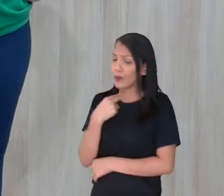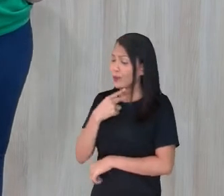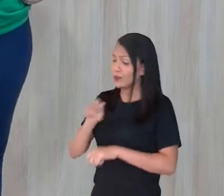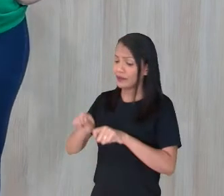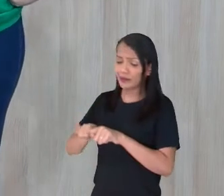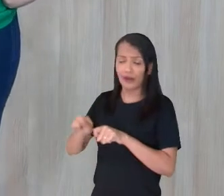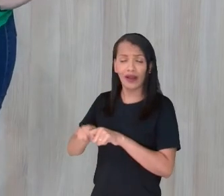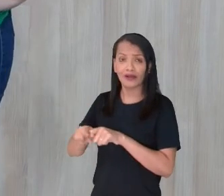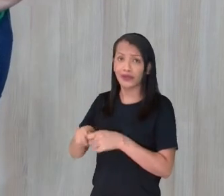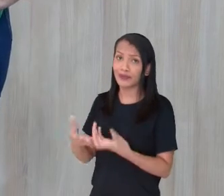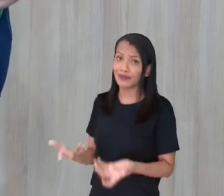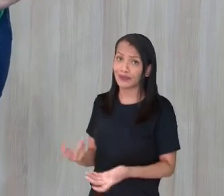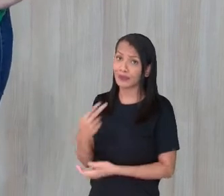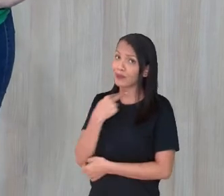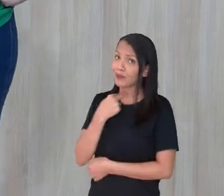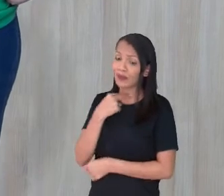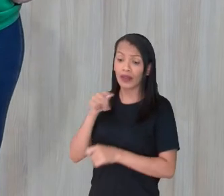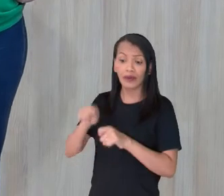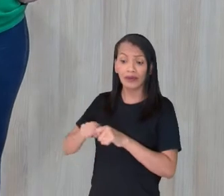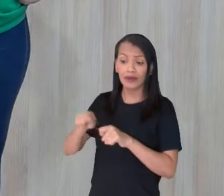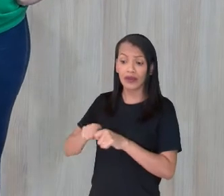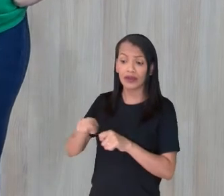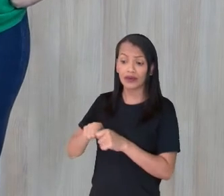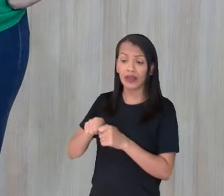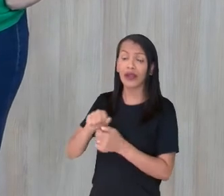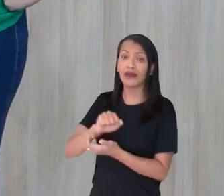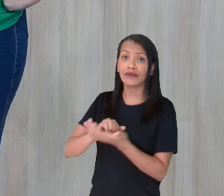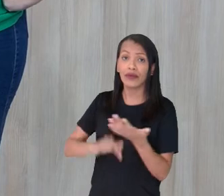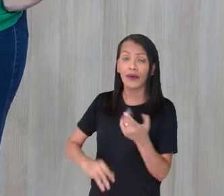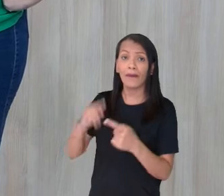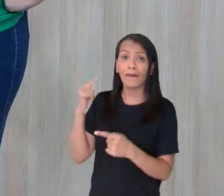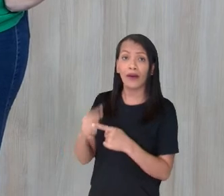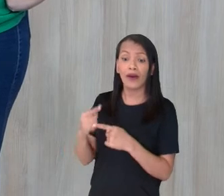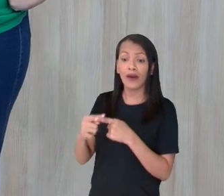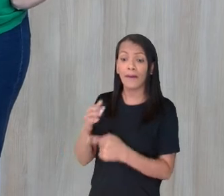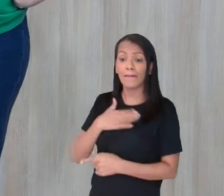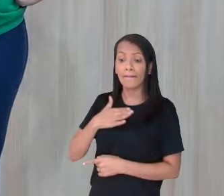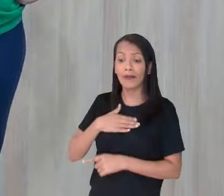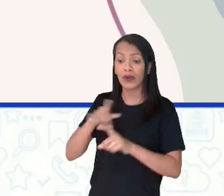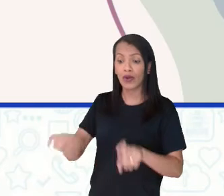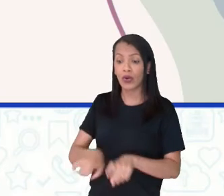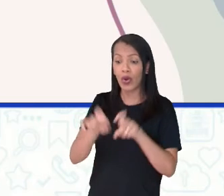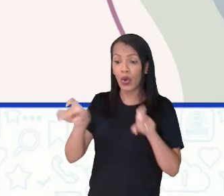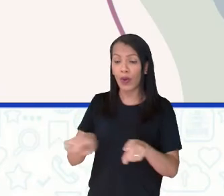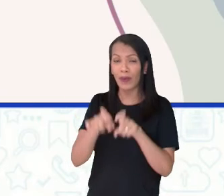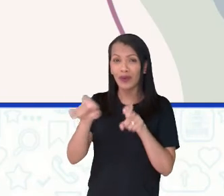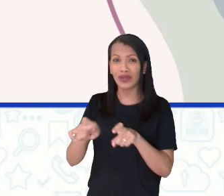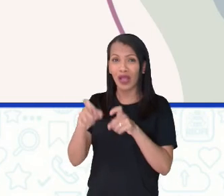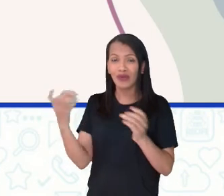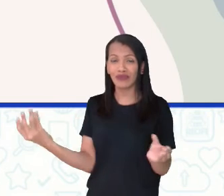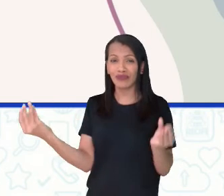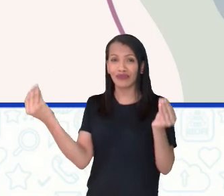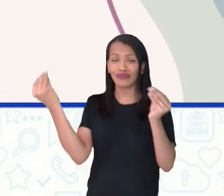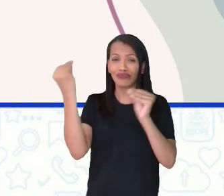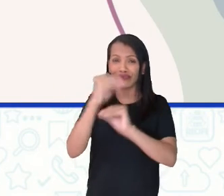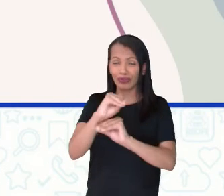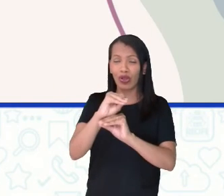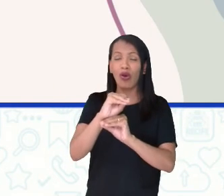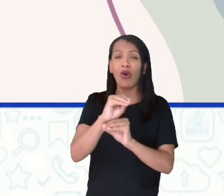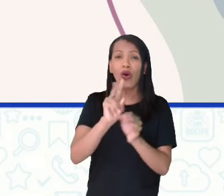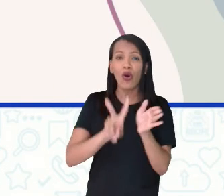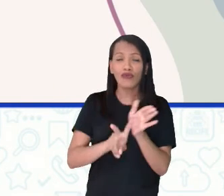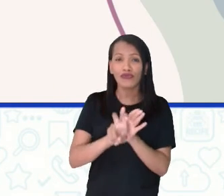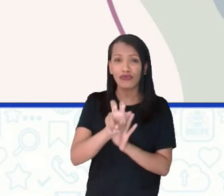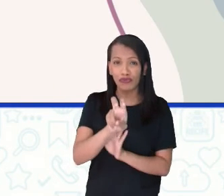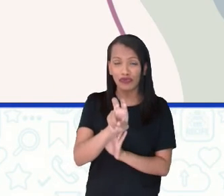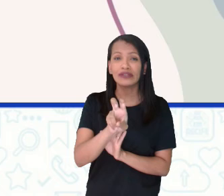fazer a tarefa, porque meu computador pegou um vírus e esse vírus